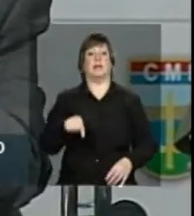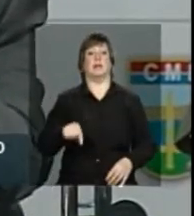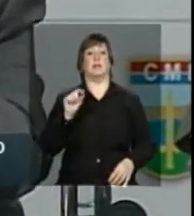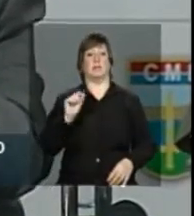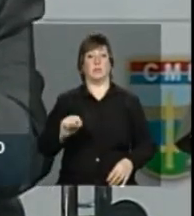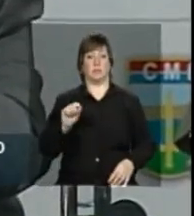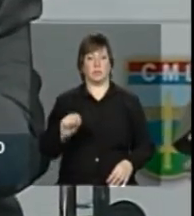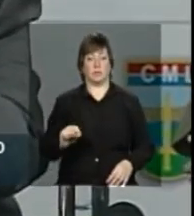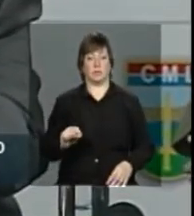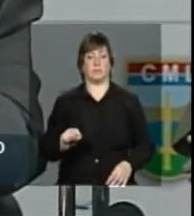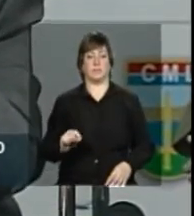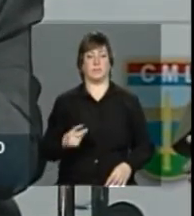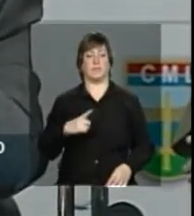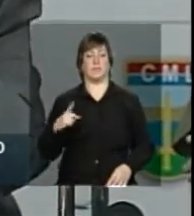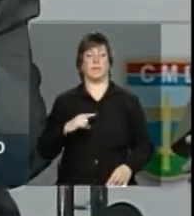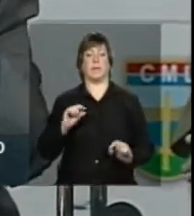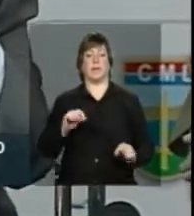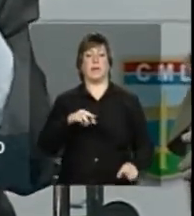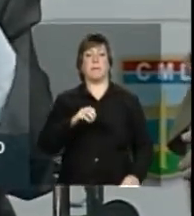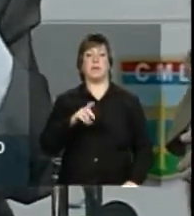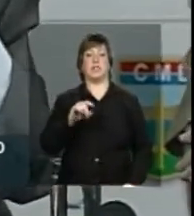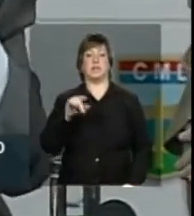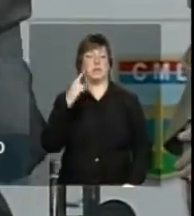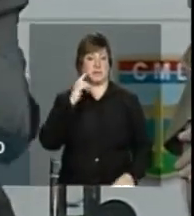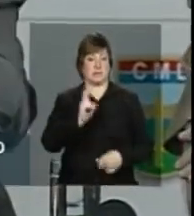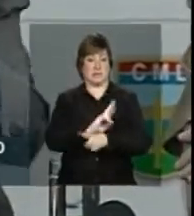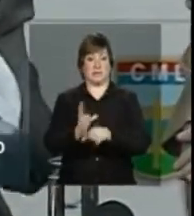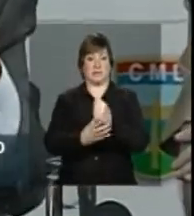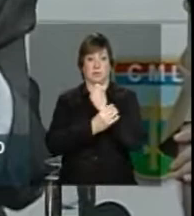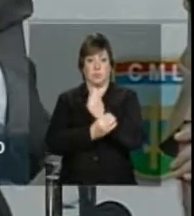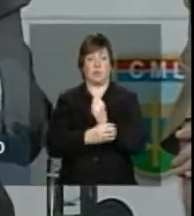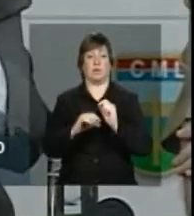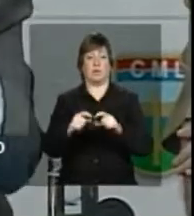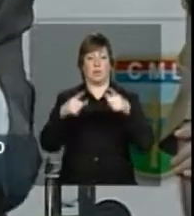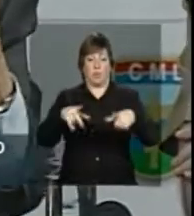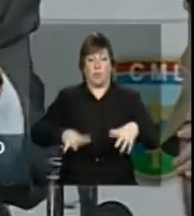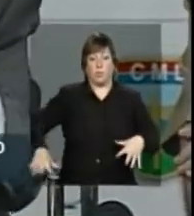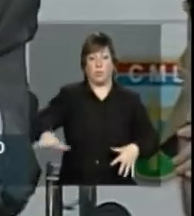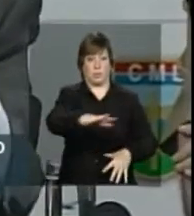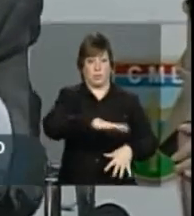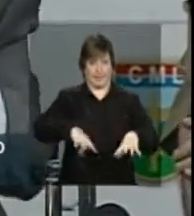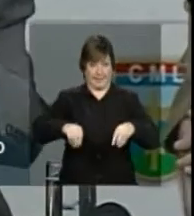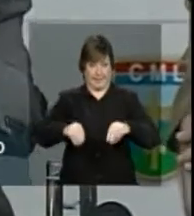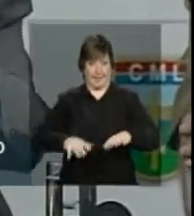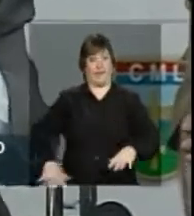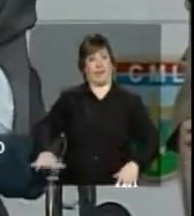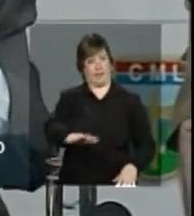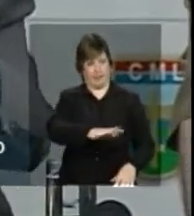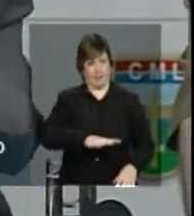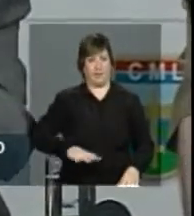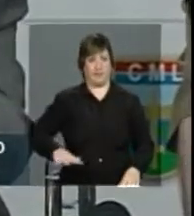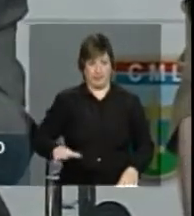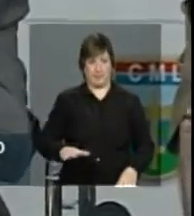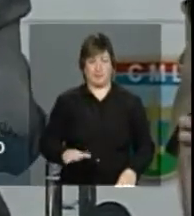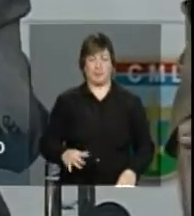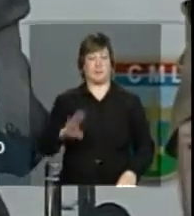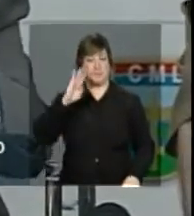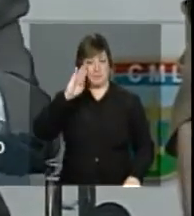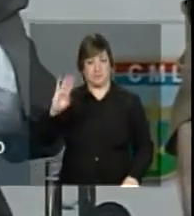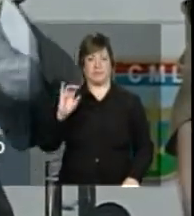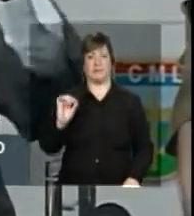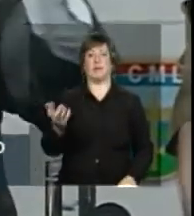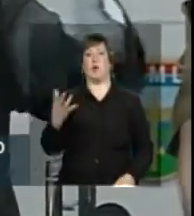uma medida de segurança que dizem respeito à área terrestre, evidentemente, que mostra, sobretudo,